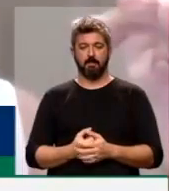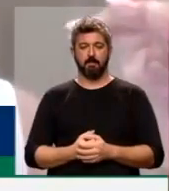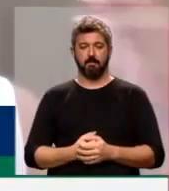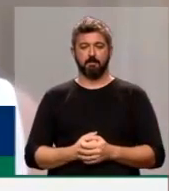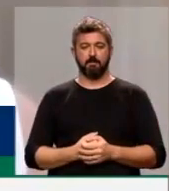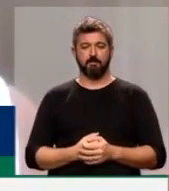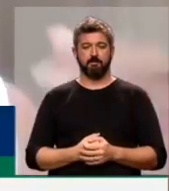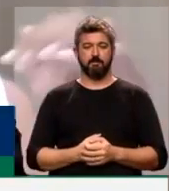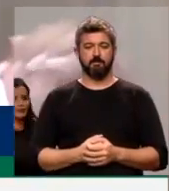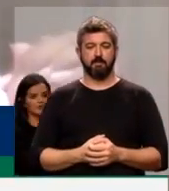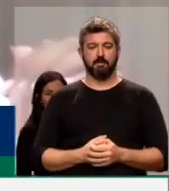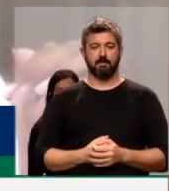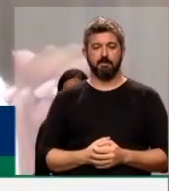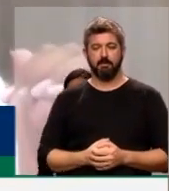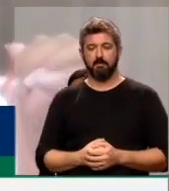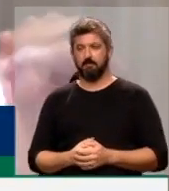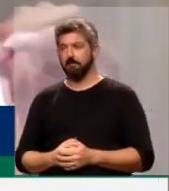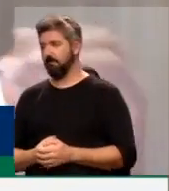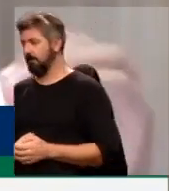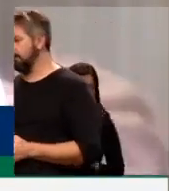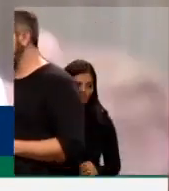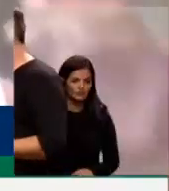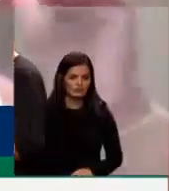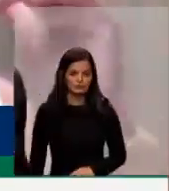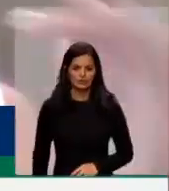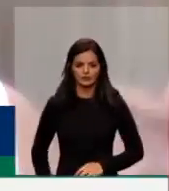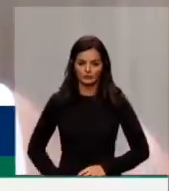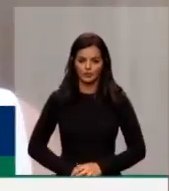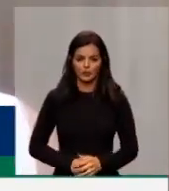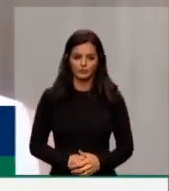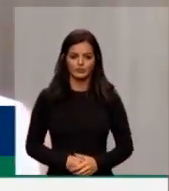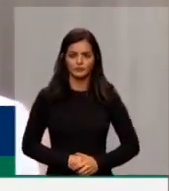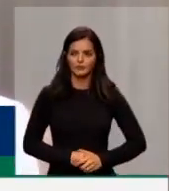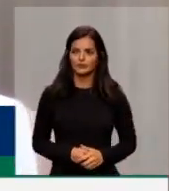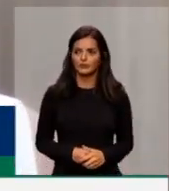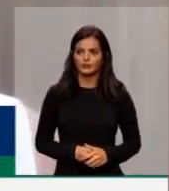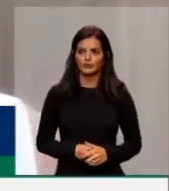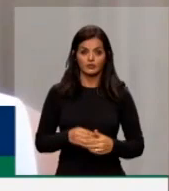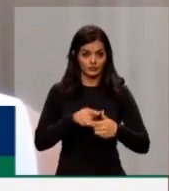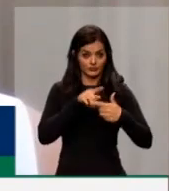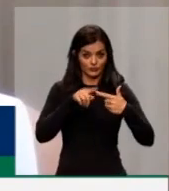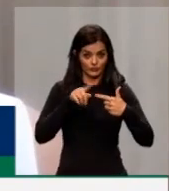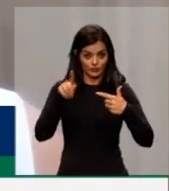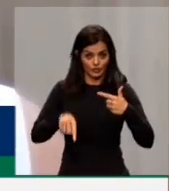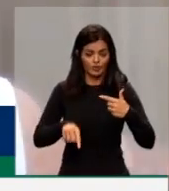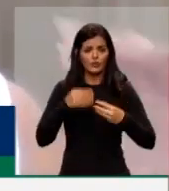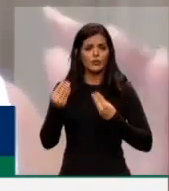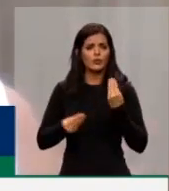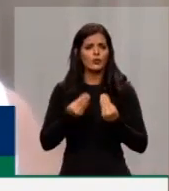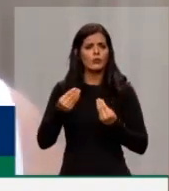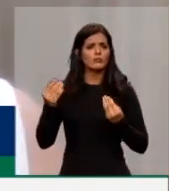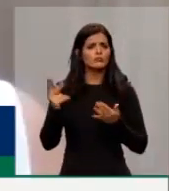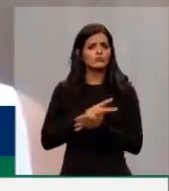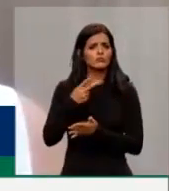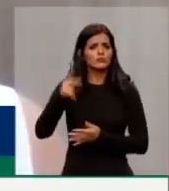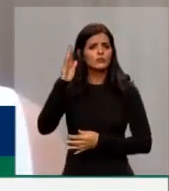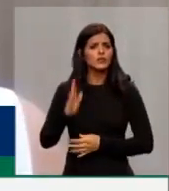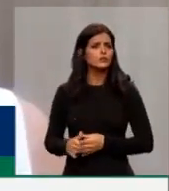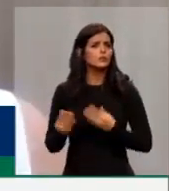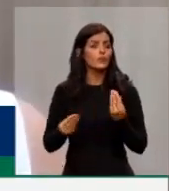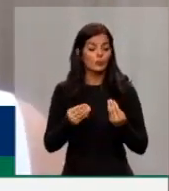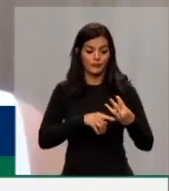Colocar no fator de risco. 2, ver como é que desenvolve a questão do sangue nesse país. 3,